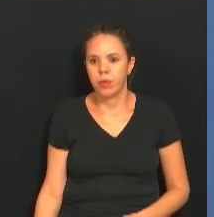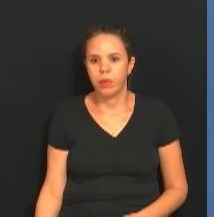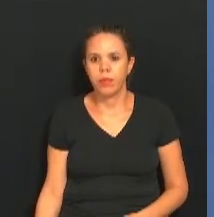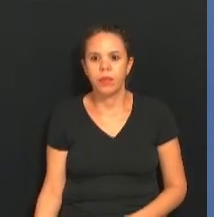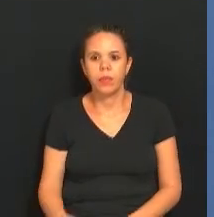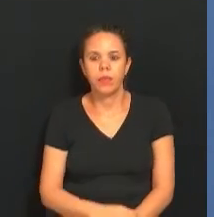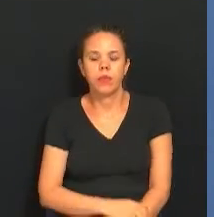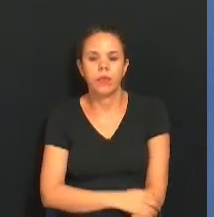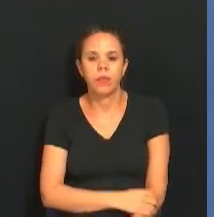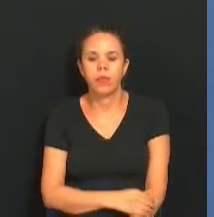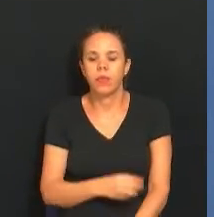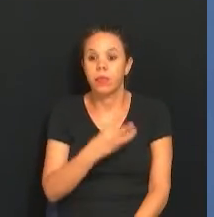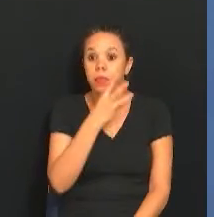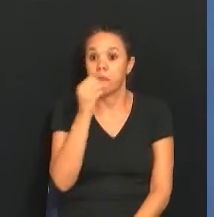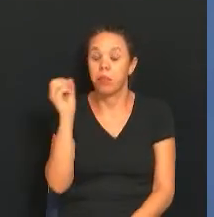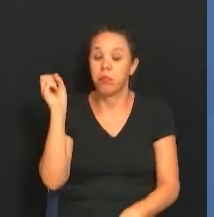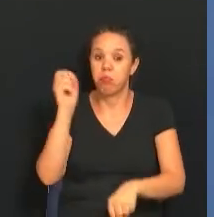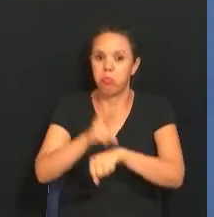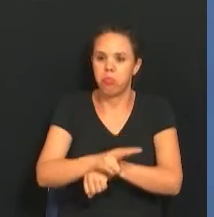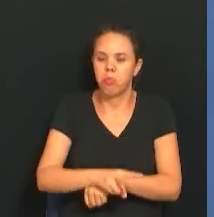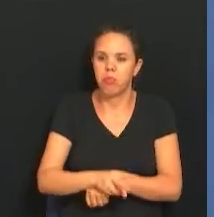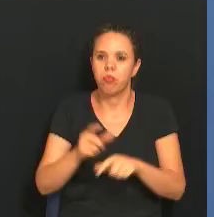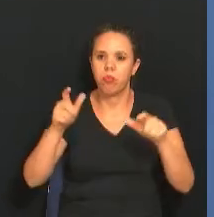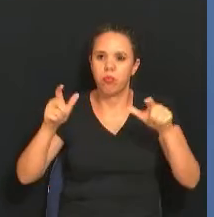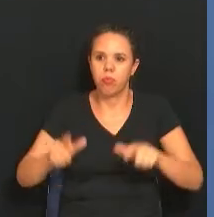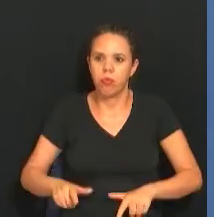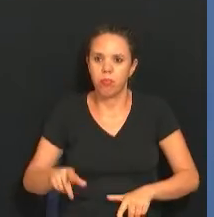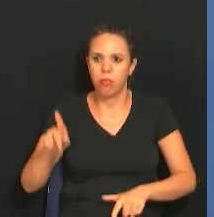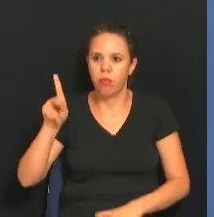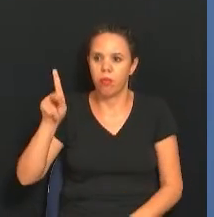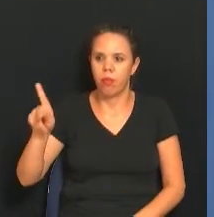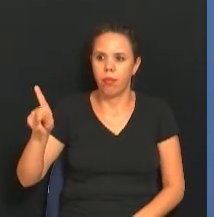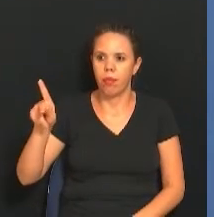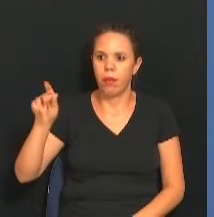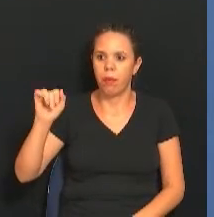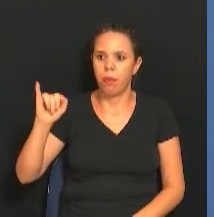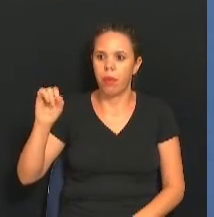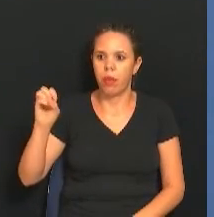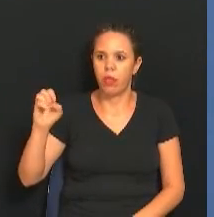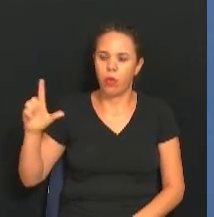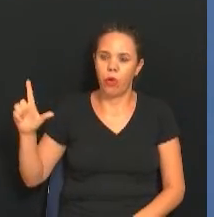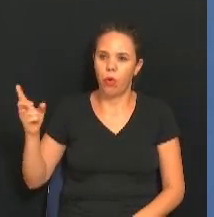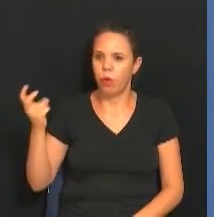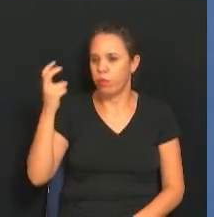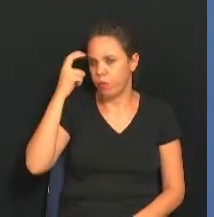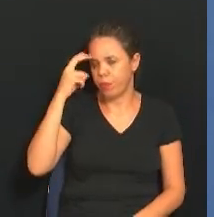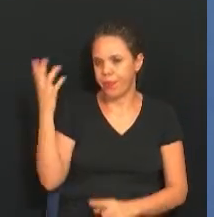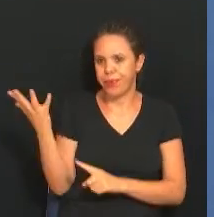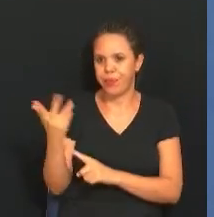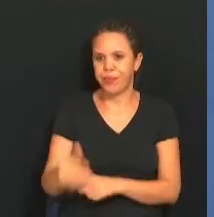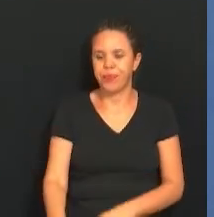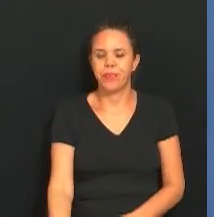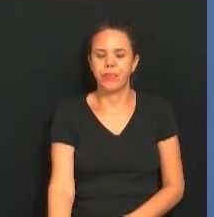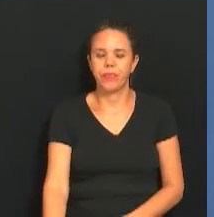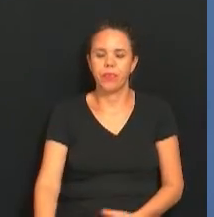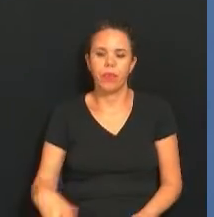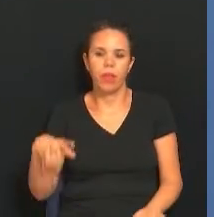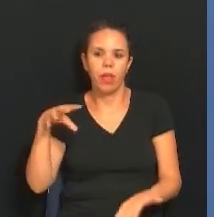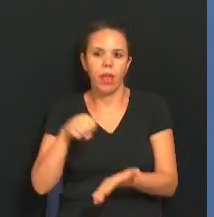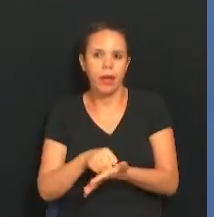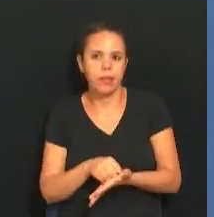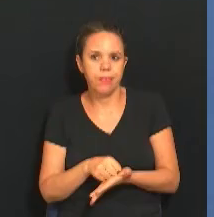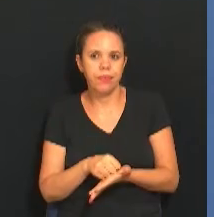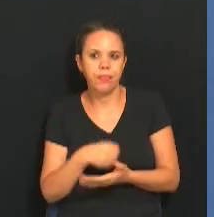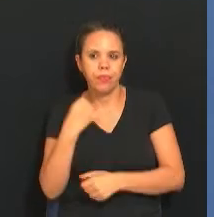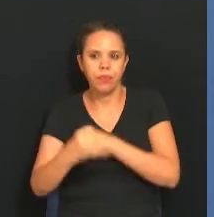São 30 vagas no espaço Paiol das Artes e cultura nesse caso a inscrição é lá